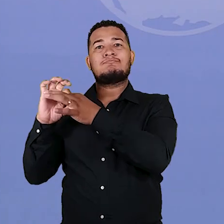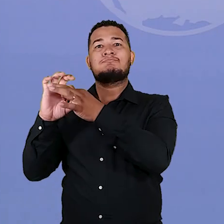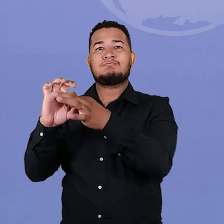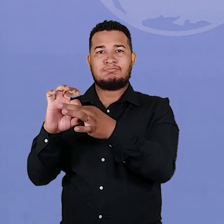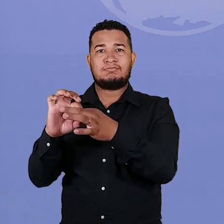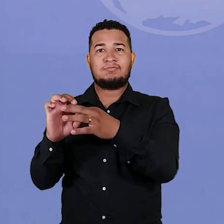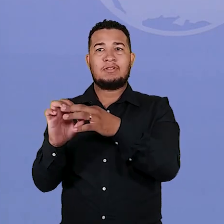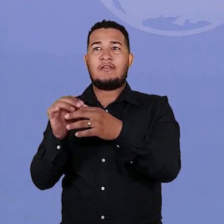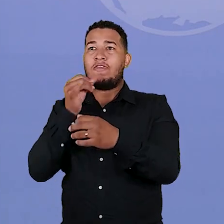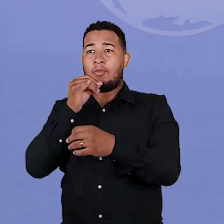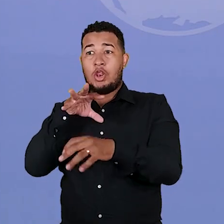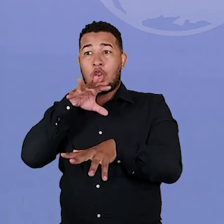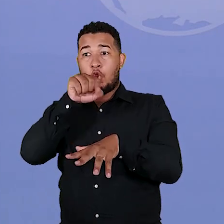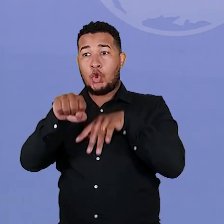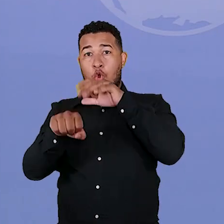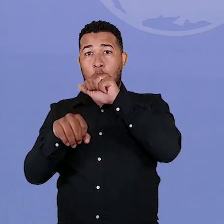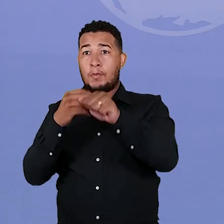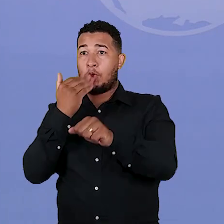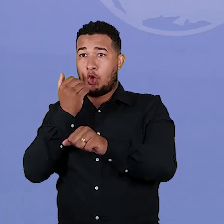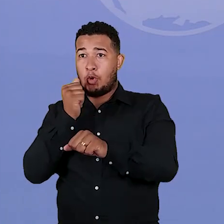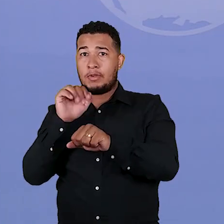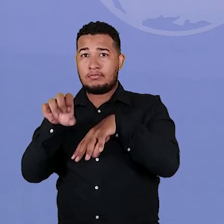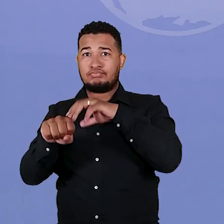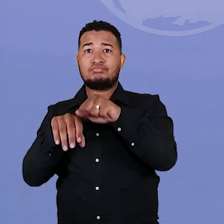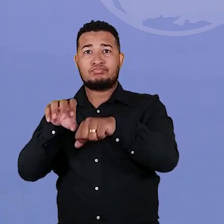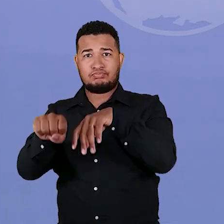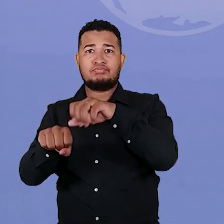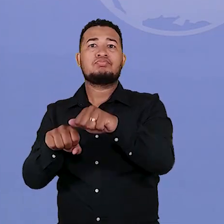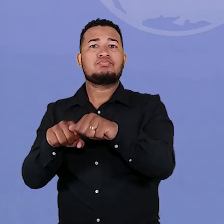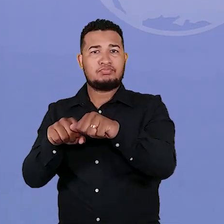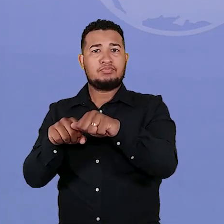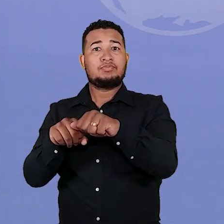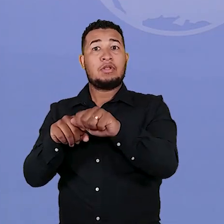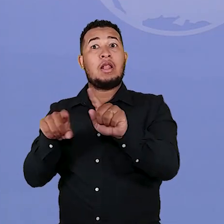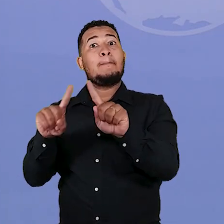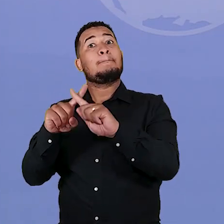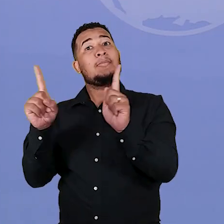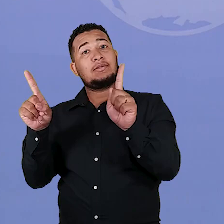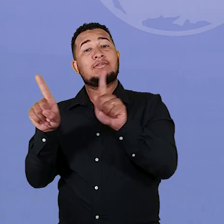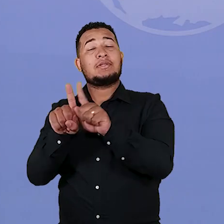equilíbrio. Ele tinha uma cadeia alimentar, ele participava de uma cadeia alimentar. Então,